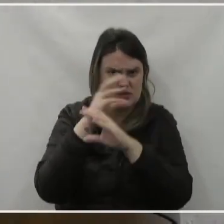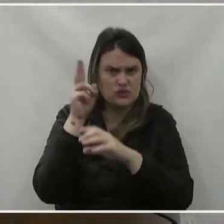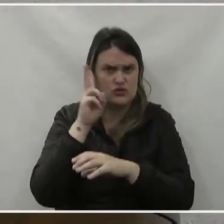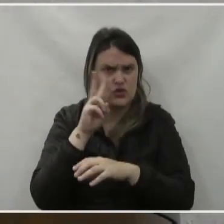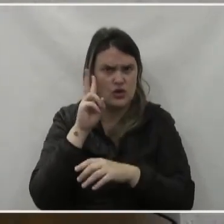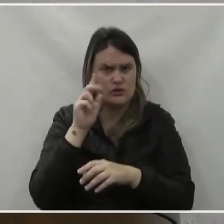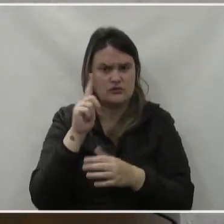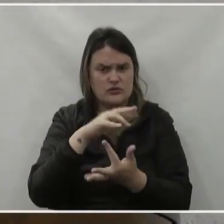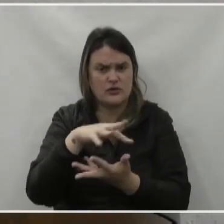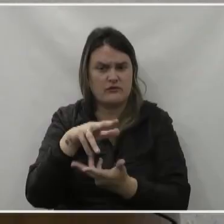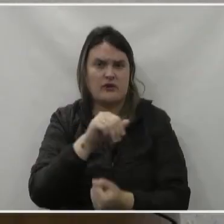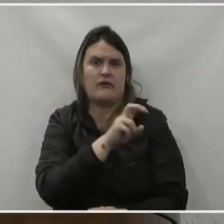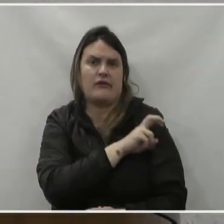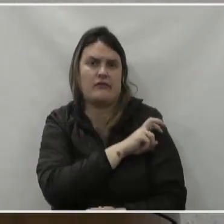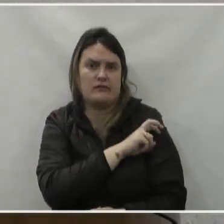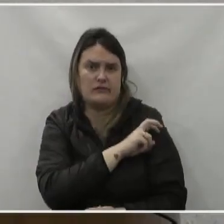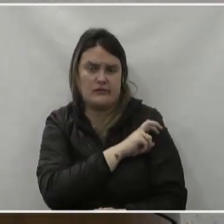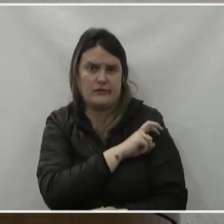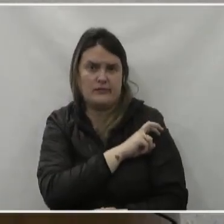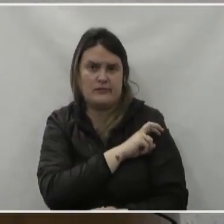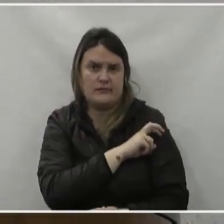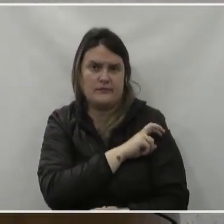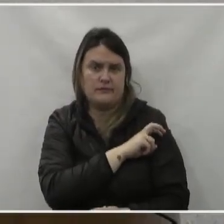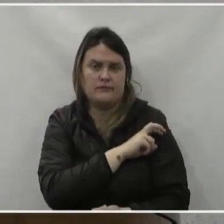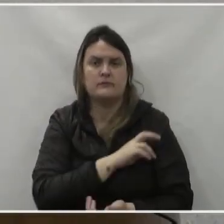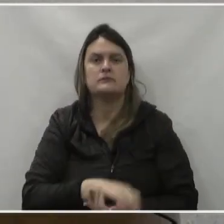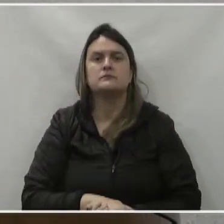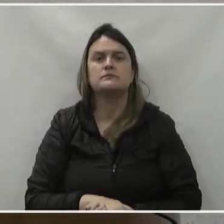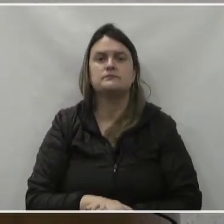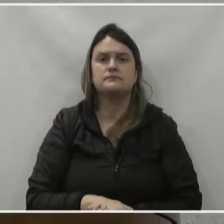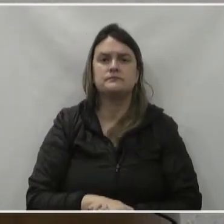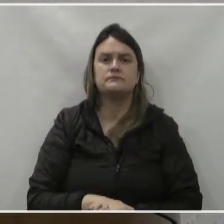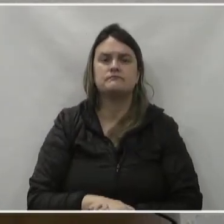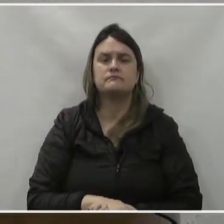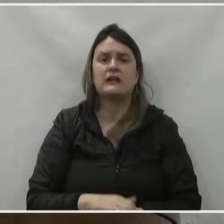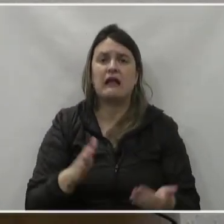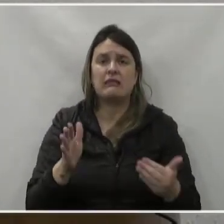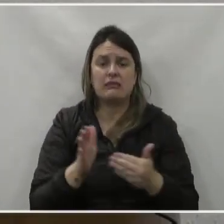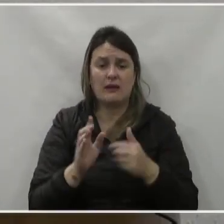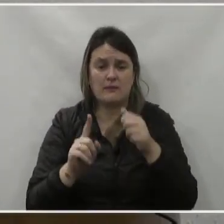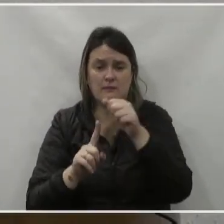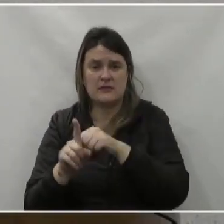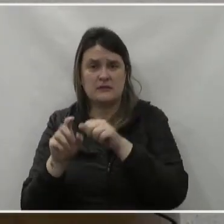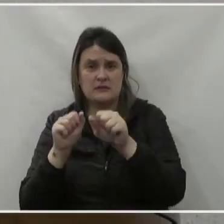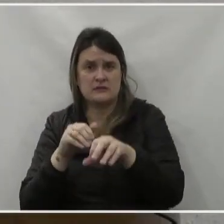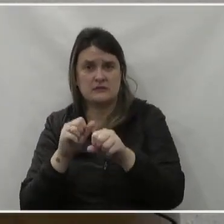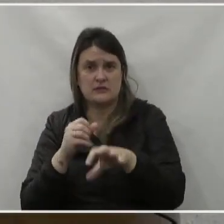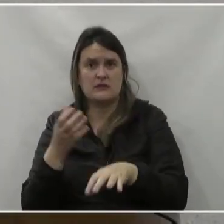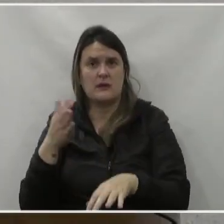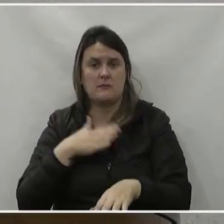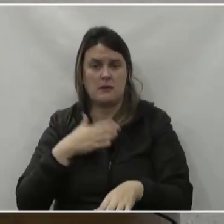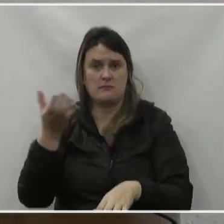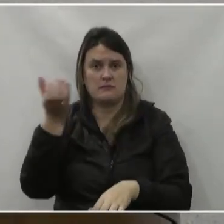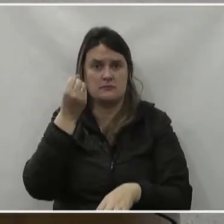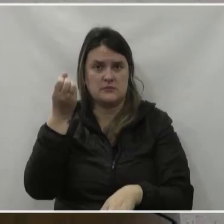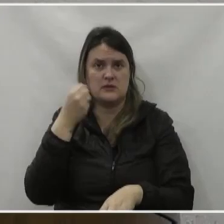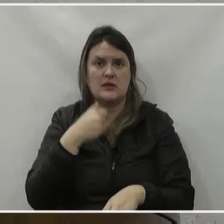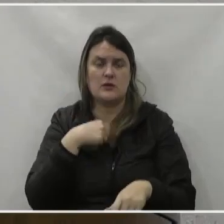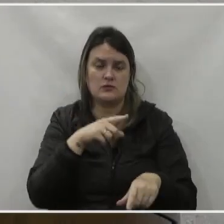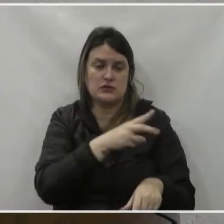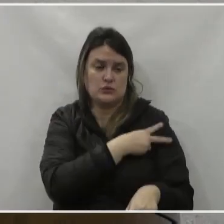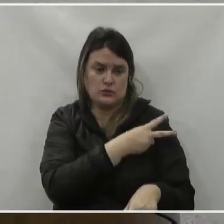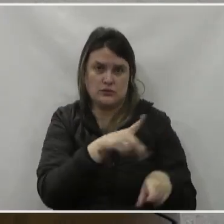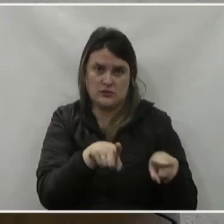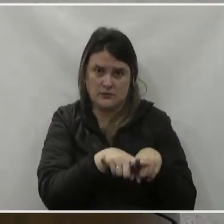Geografia para os quintos anos no momento. Até setembro, quando saiu a aposentadoria, eu tinha os segundos anos